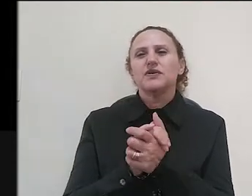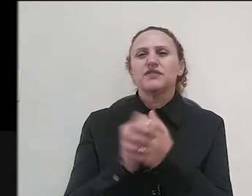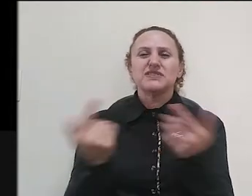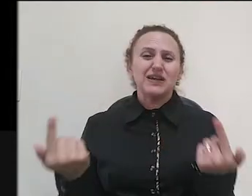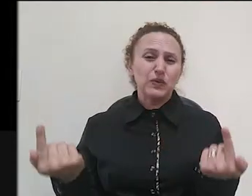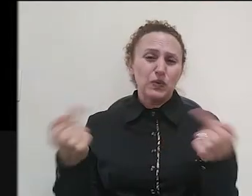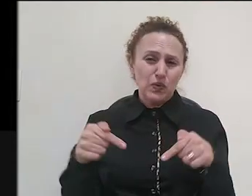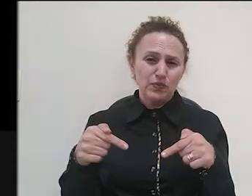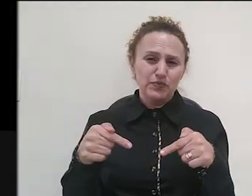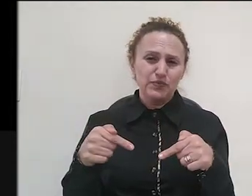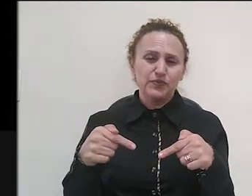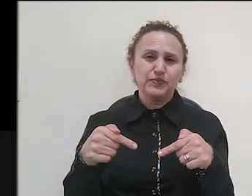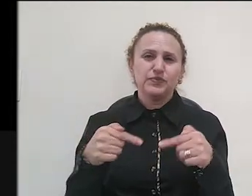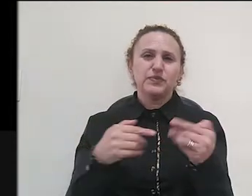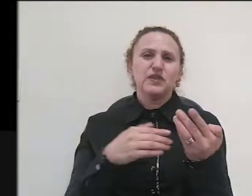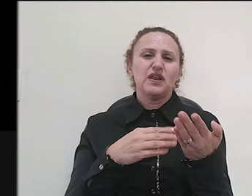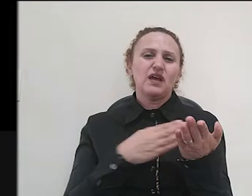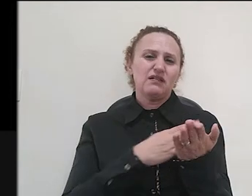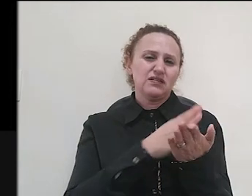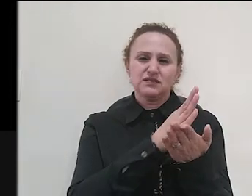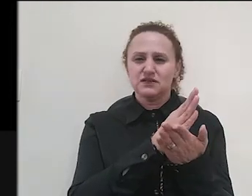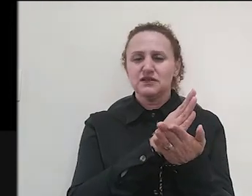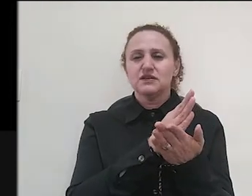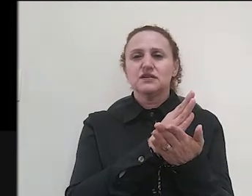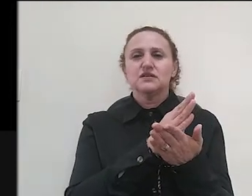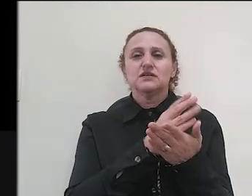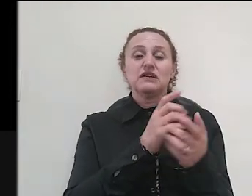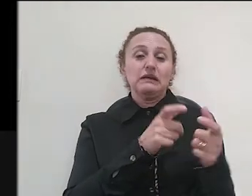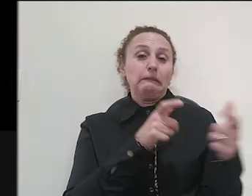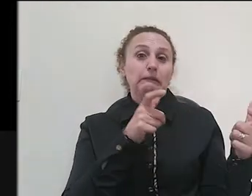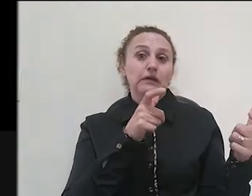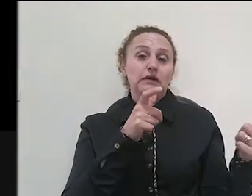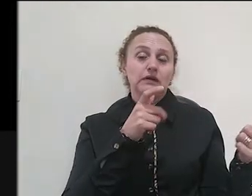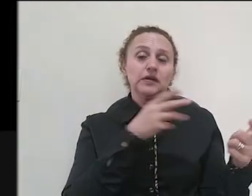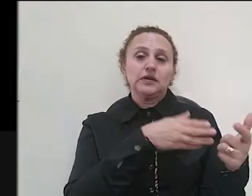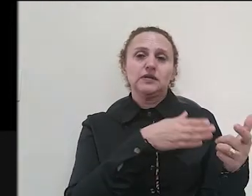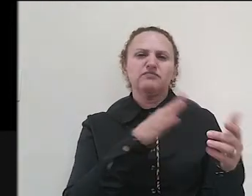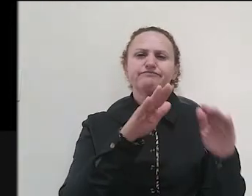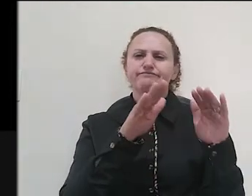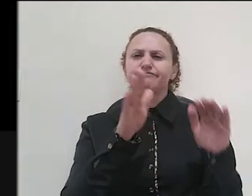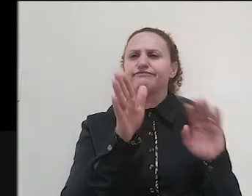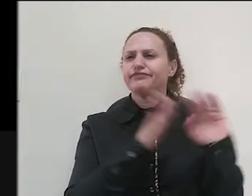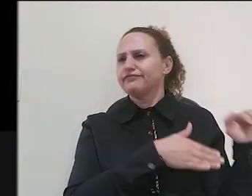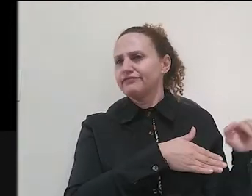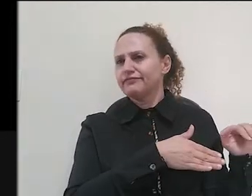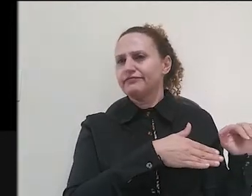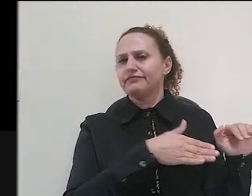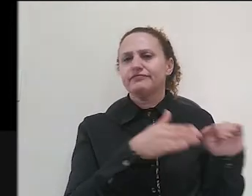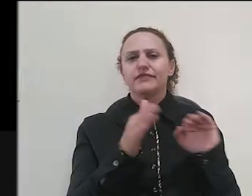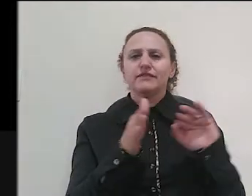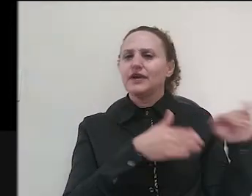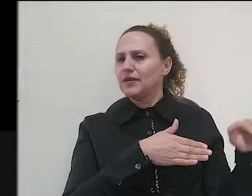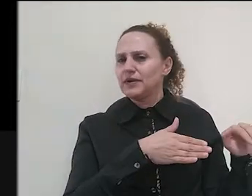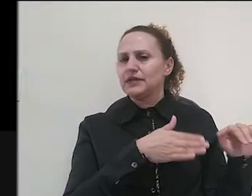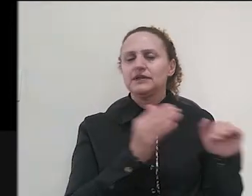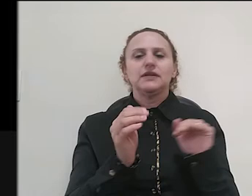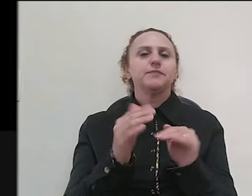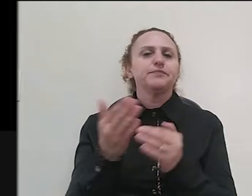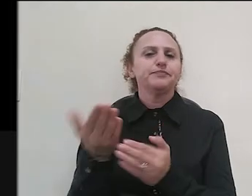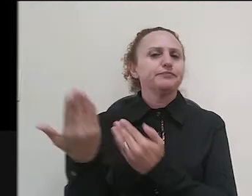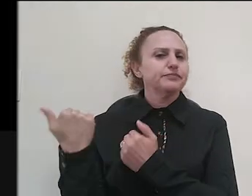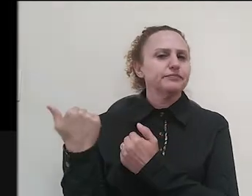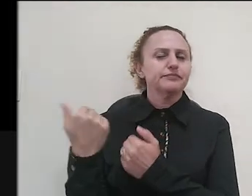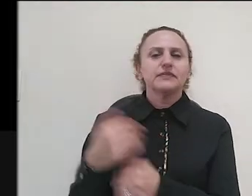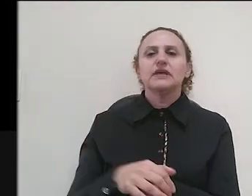aquele exagero, todo aquele dramatismo do barroco vai ficar para trás. A gente tem quadros em que a